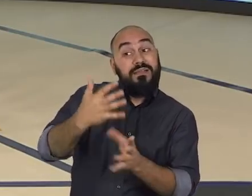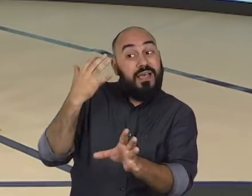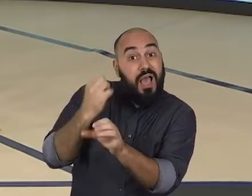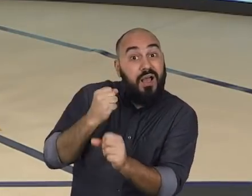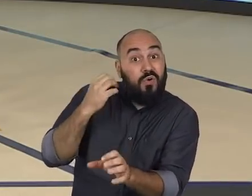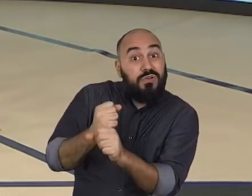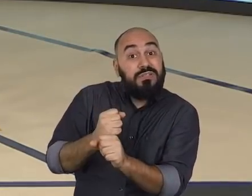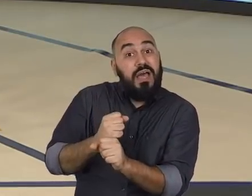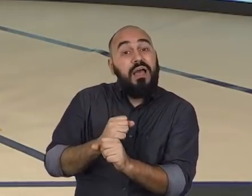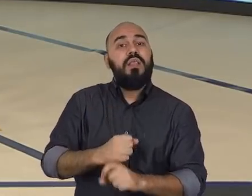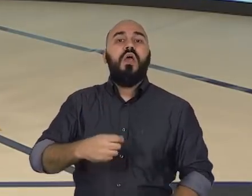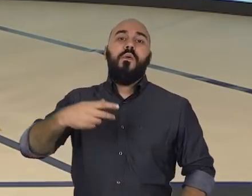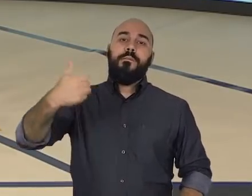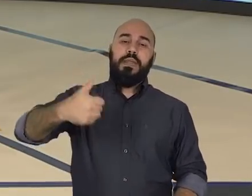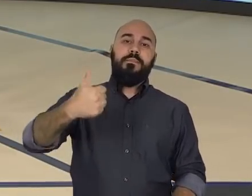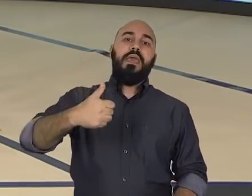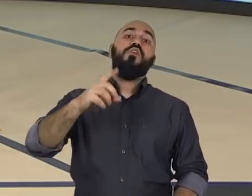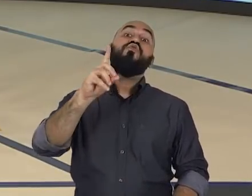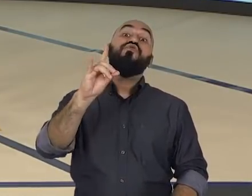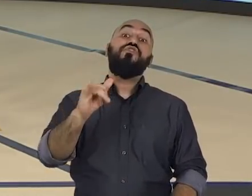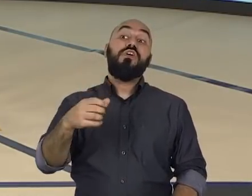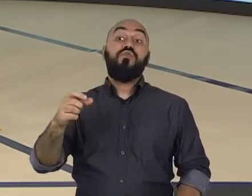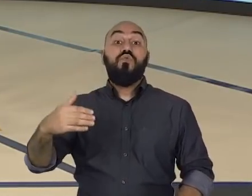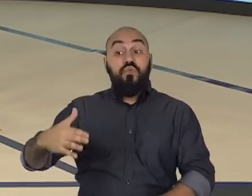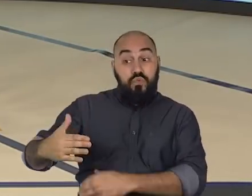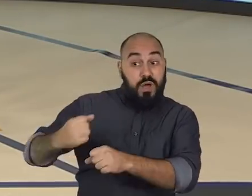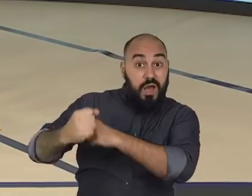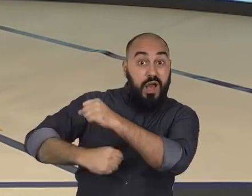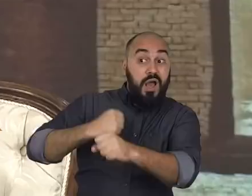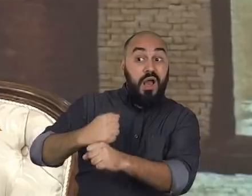1º dia do próximo ano novo.